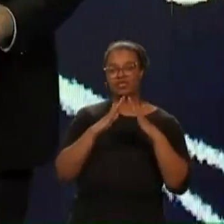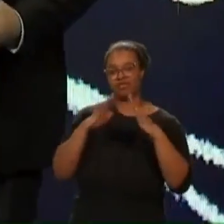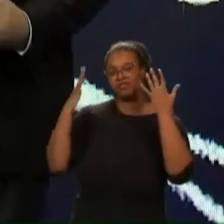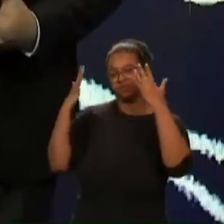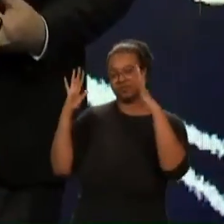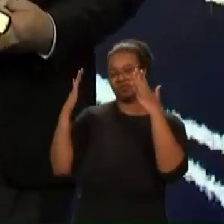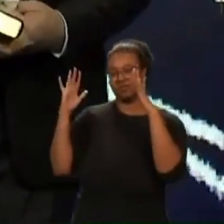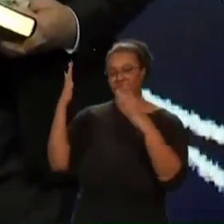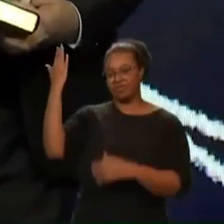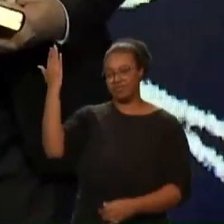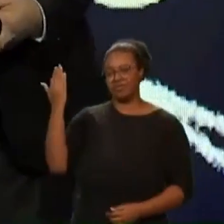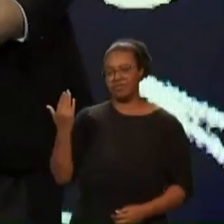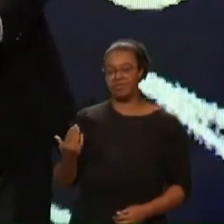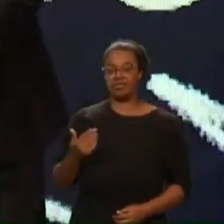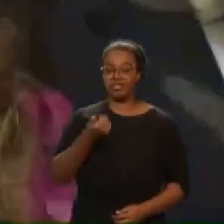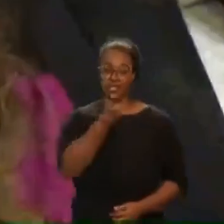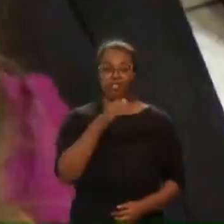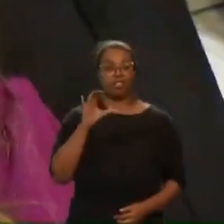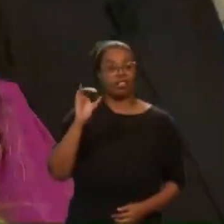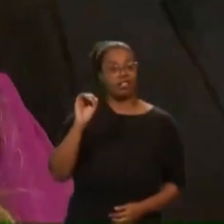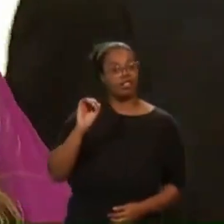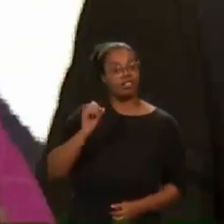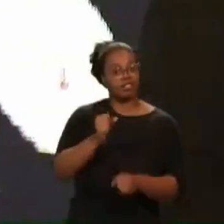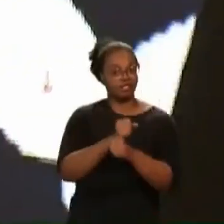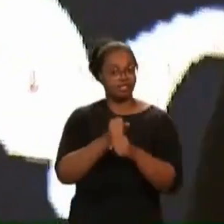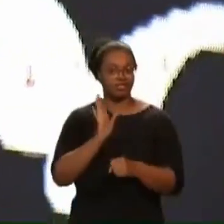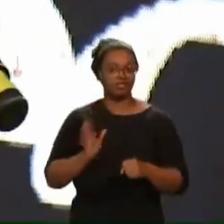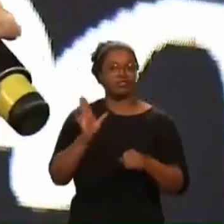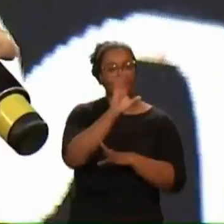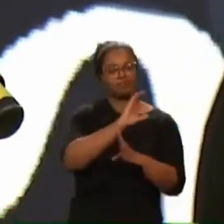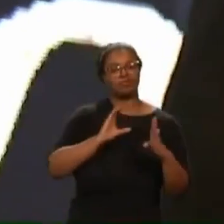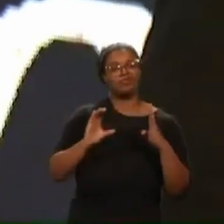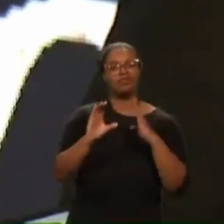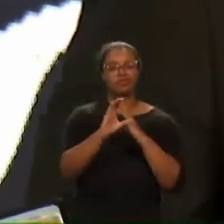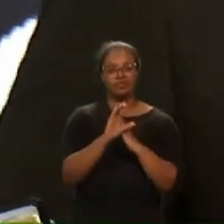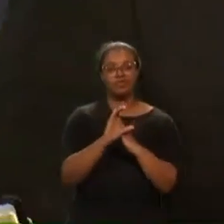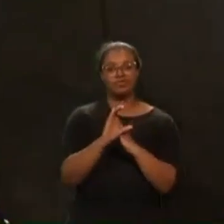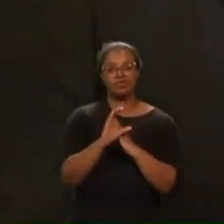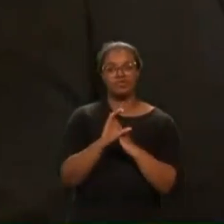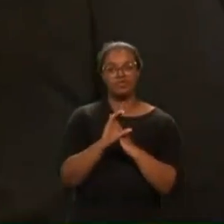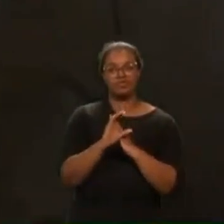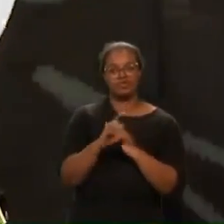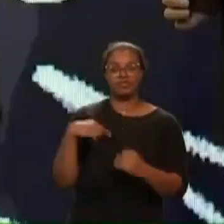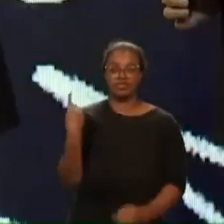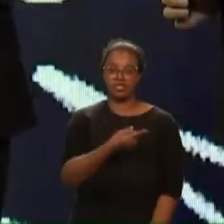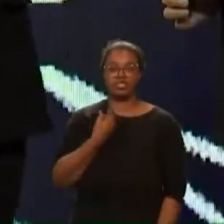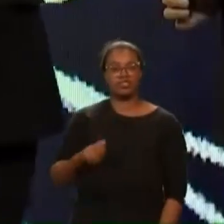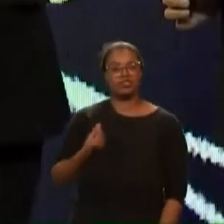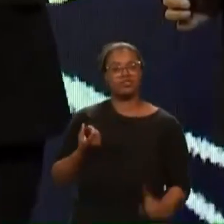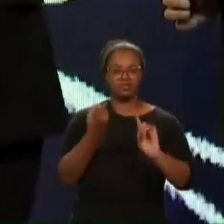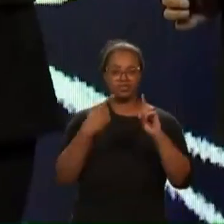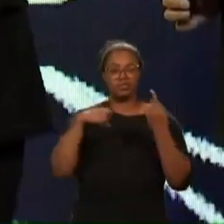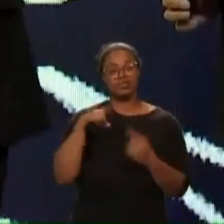o ano que vem fazem 10 anos que eu cheguei no carisma e como meu esposo disse a nossa história foi transformada foi lá que nós